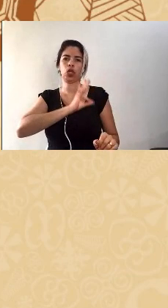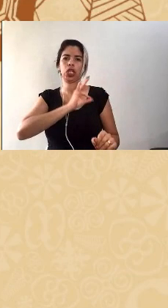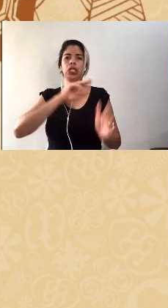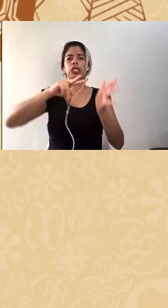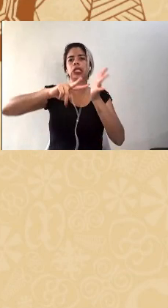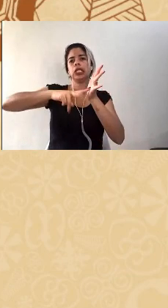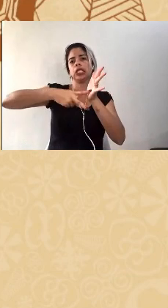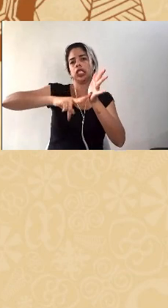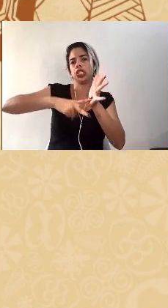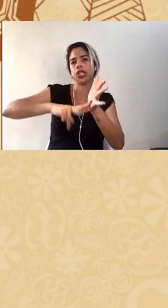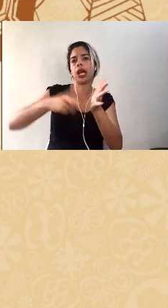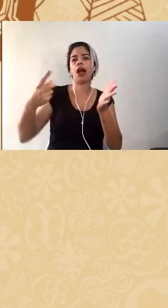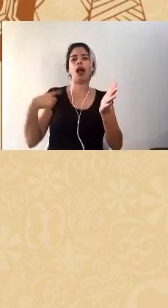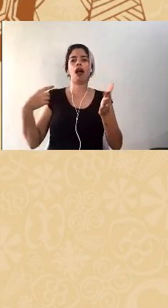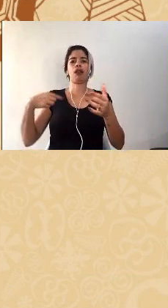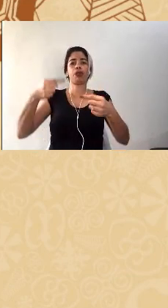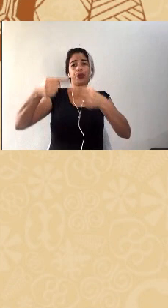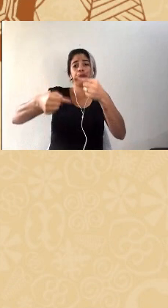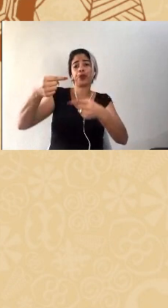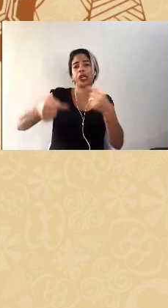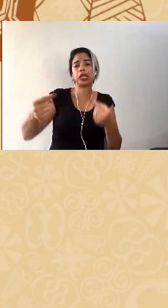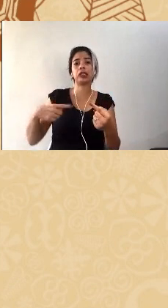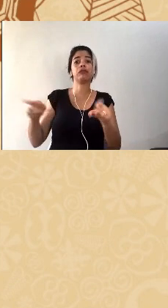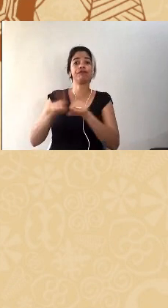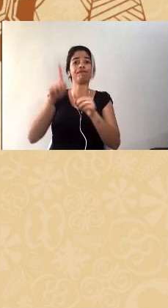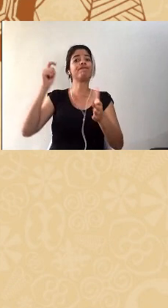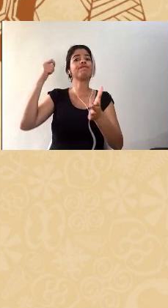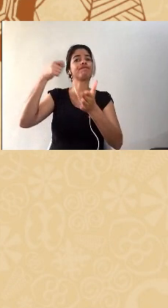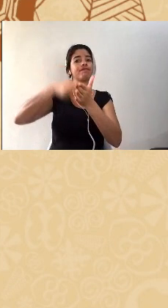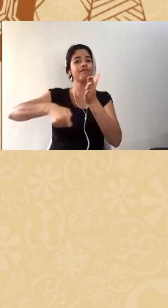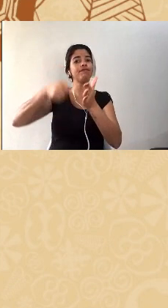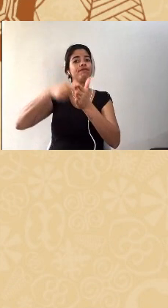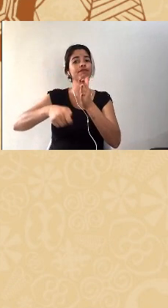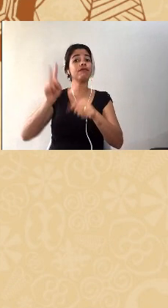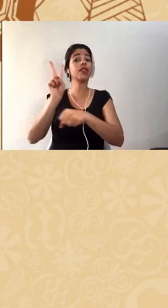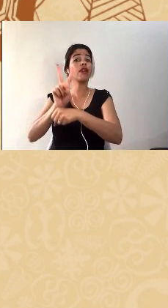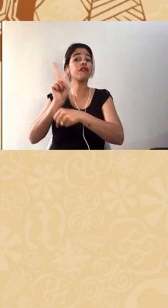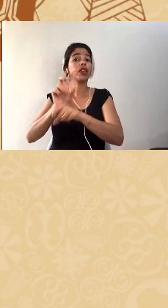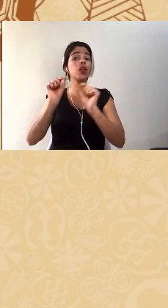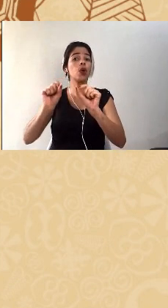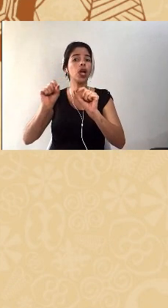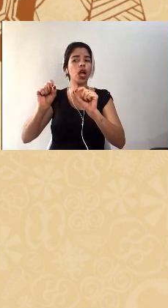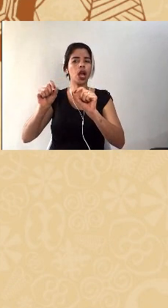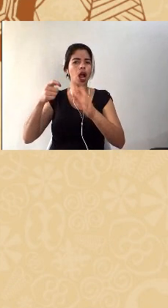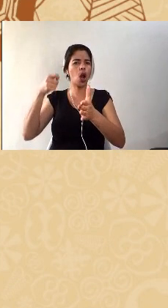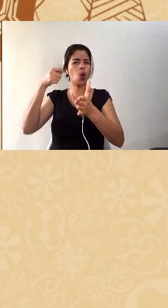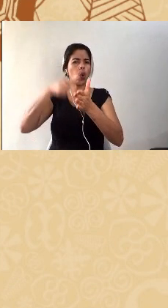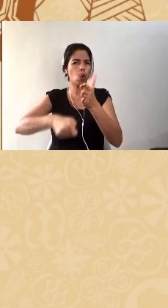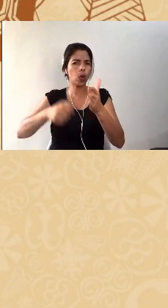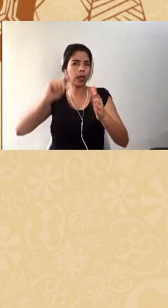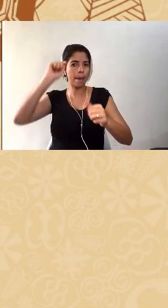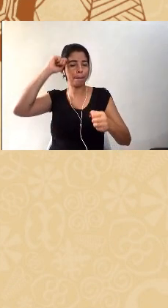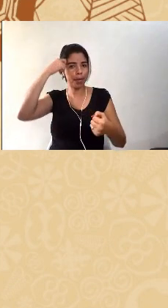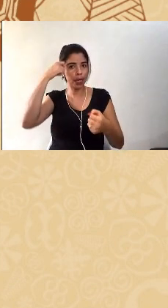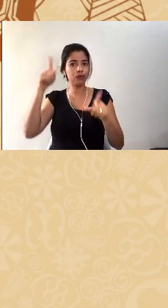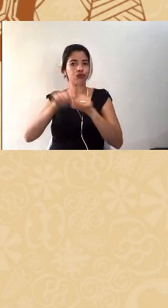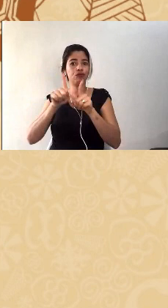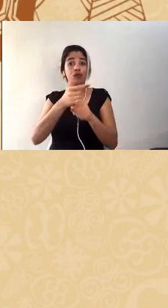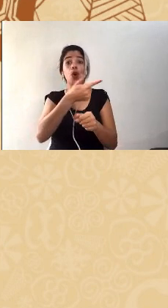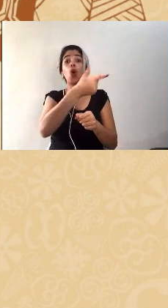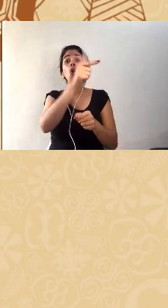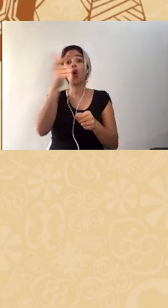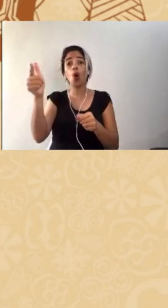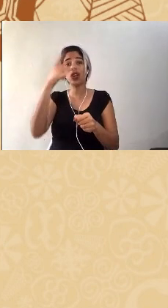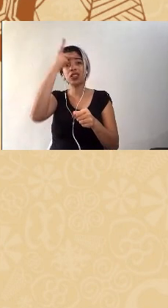partidos políticos, e defenderam, né, a importância de combinar a luta do movimento negro com a luta dos outros oprimidos da